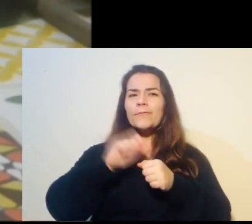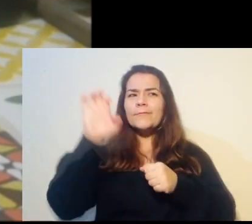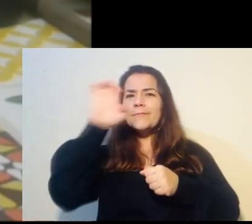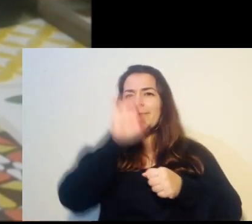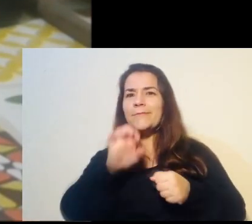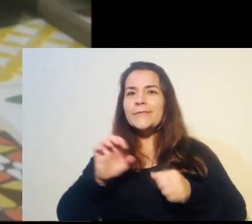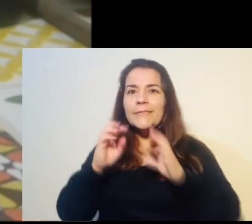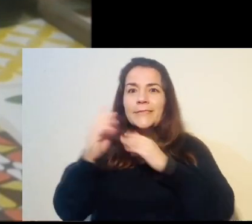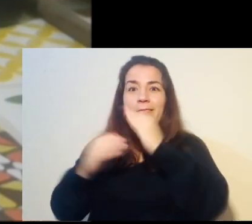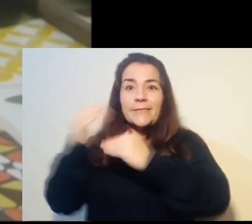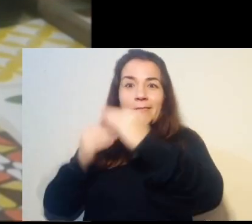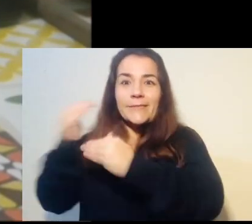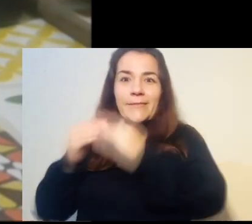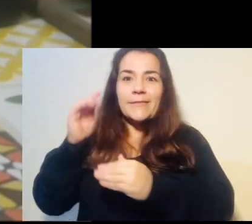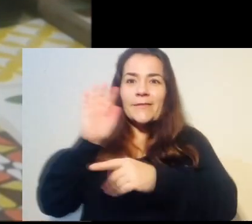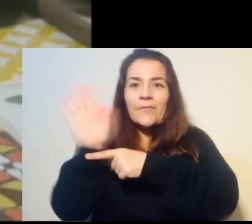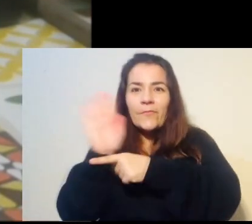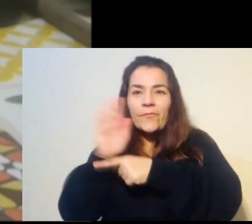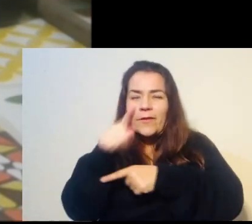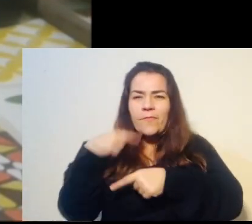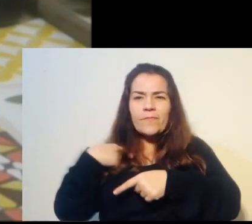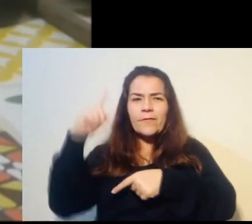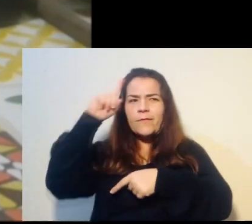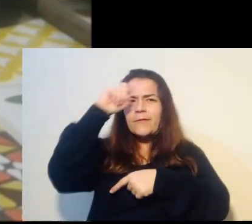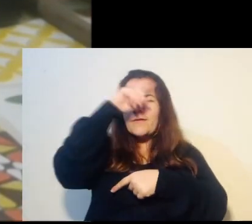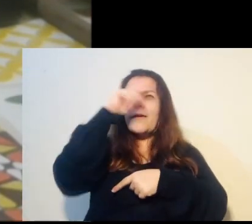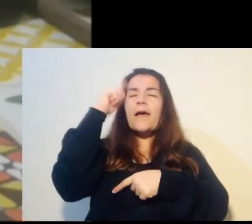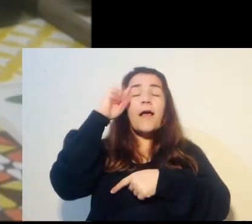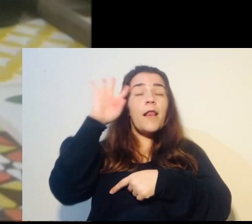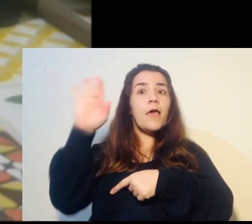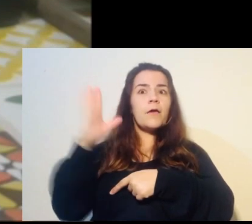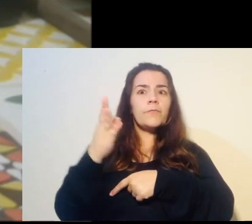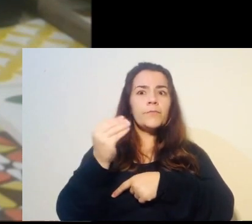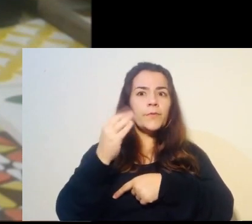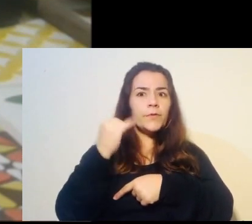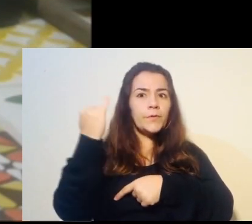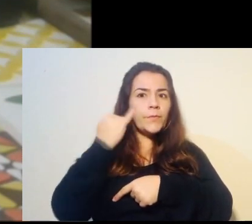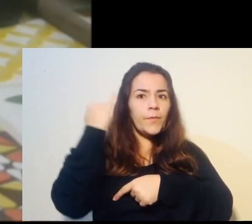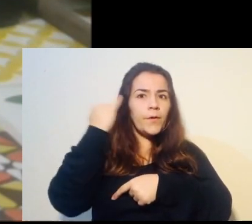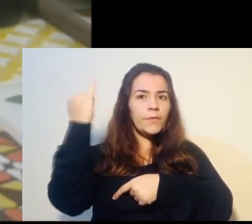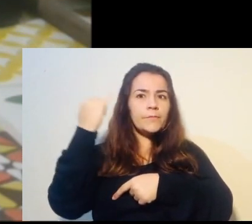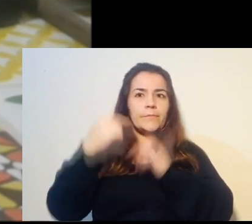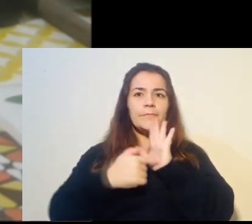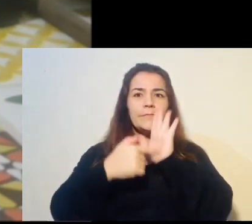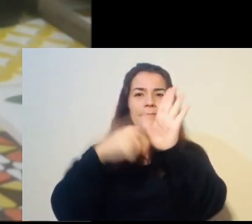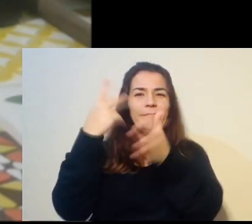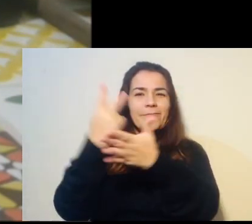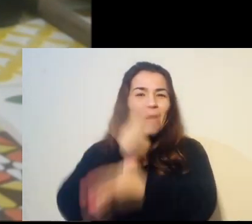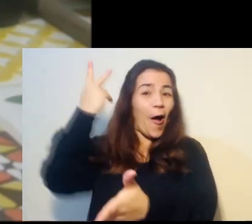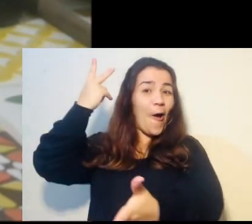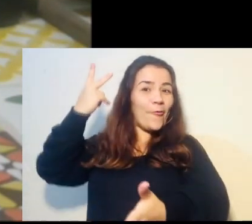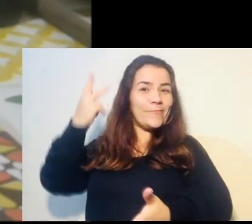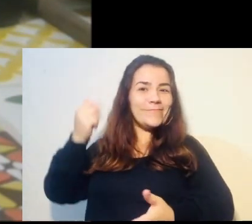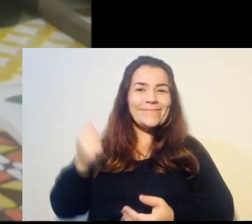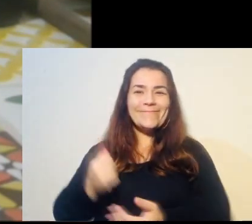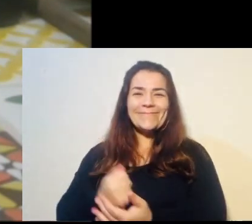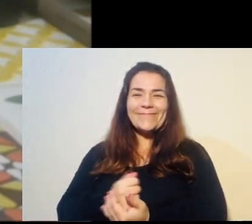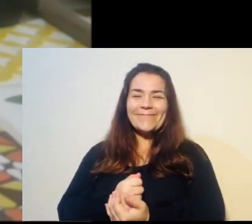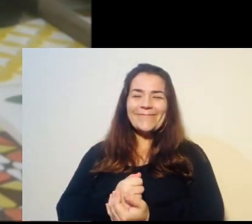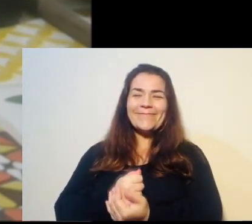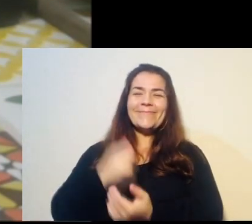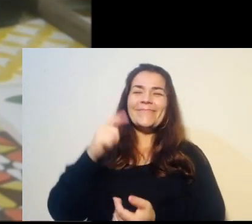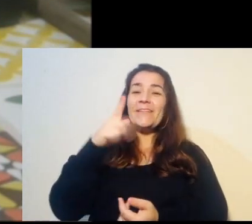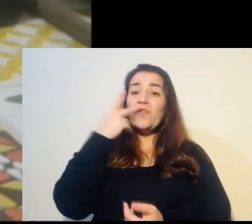O editor deve ter acelerado aí o vídeo, mas vocês viram que eu tive uma dificuldade. Eu lembrei de uma coisa muito importante.